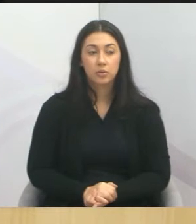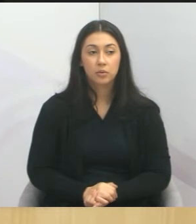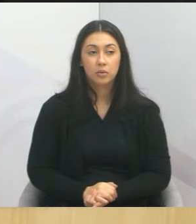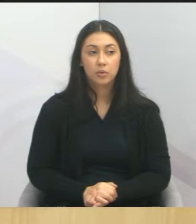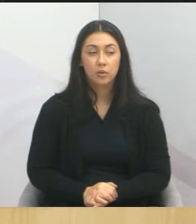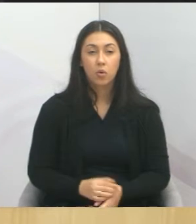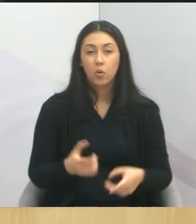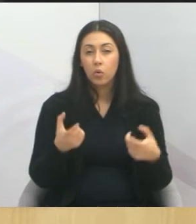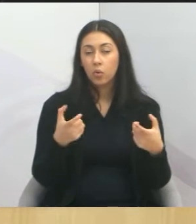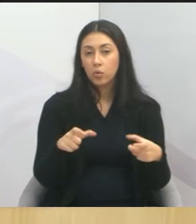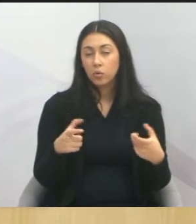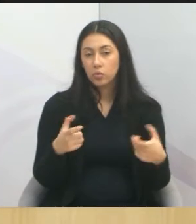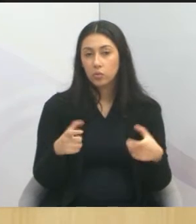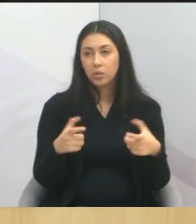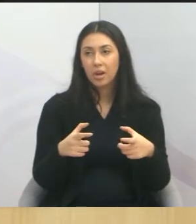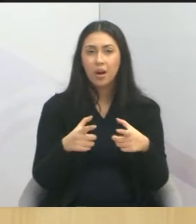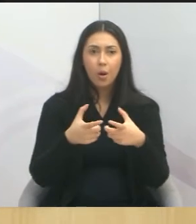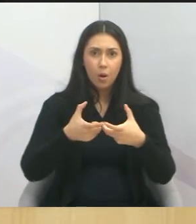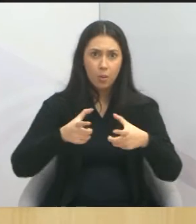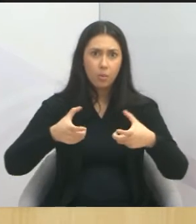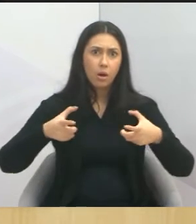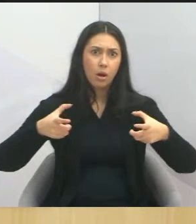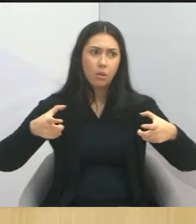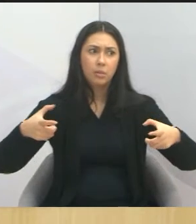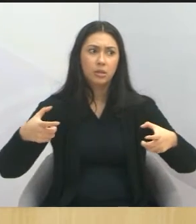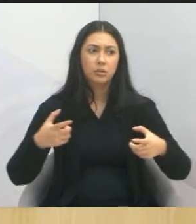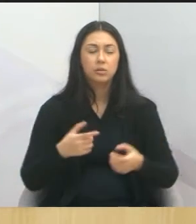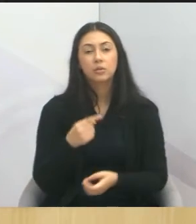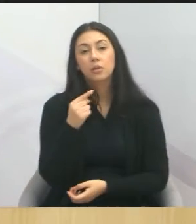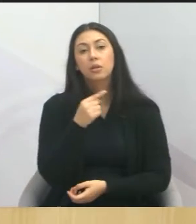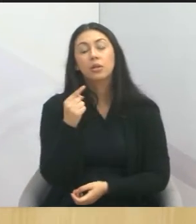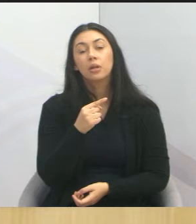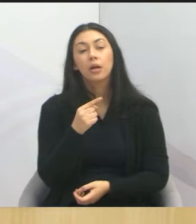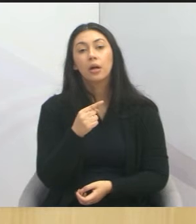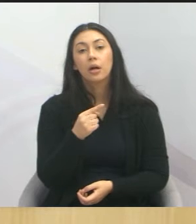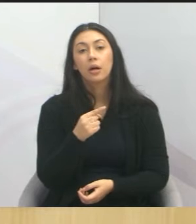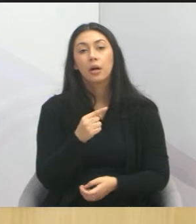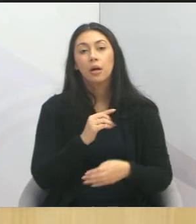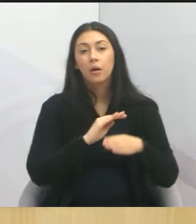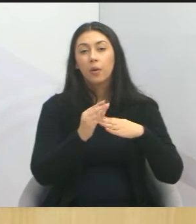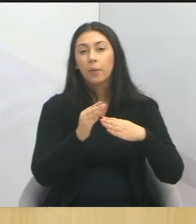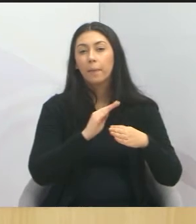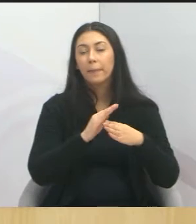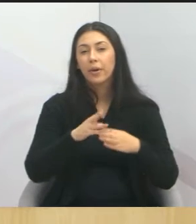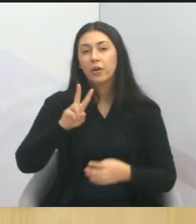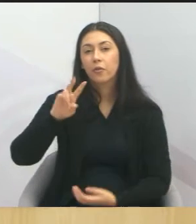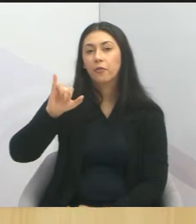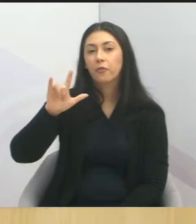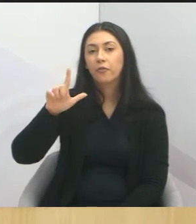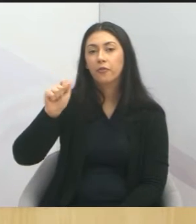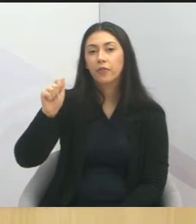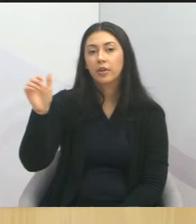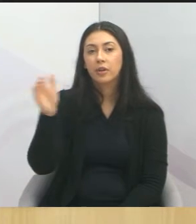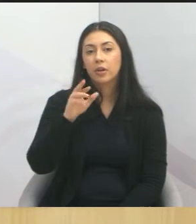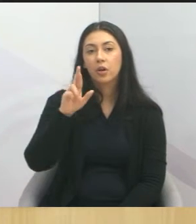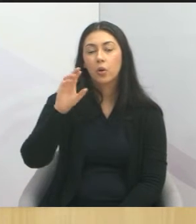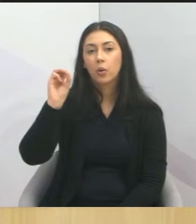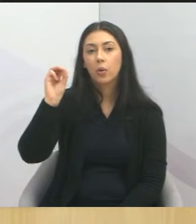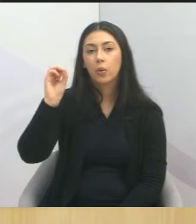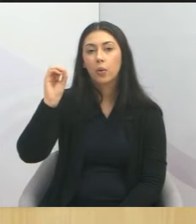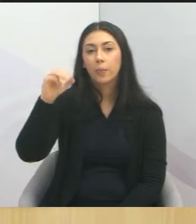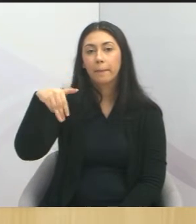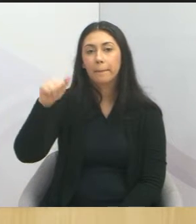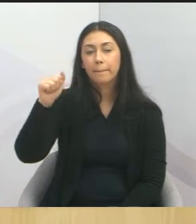este local local que tem crescido muito ali no Jardim Sol Nascente Vila Romana Jardim coleginho